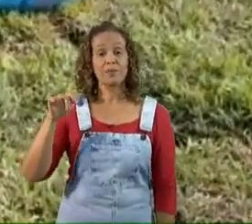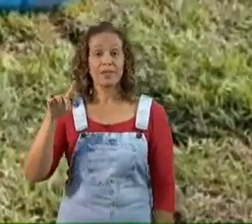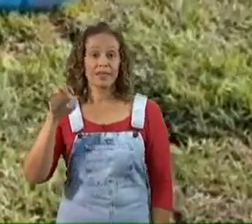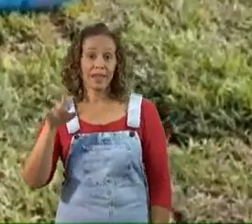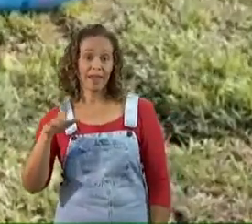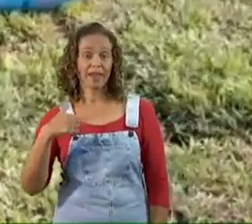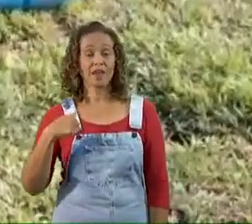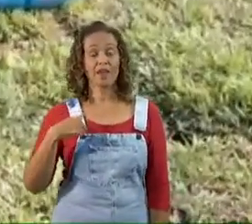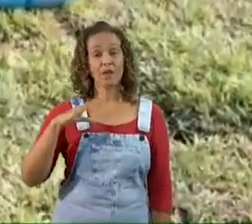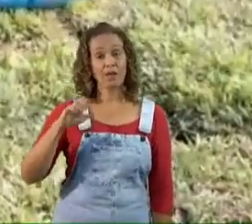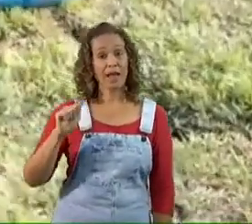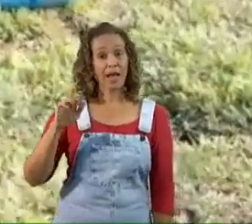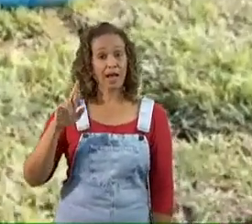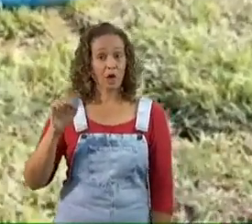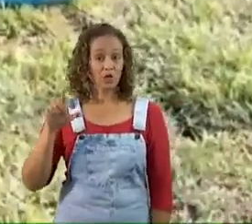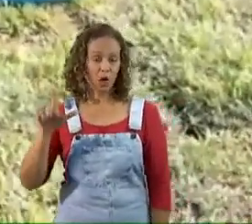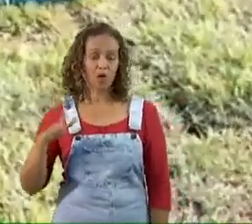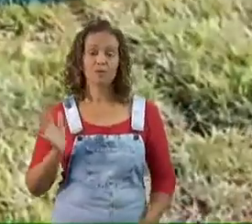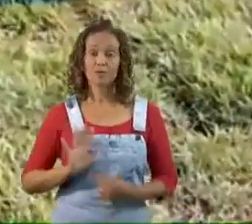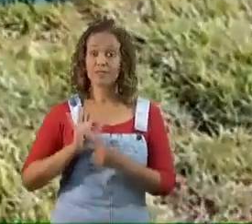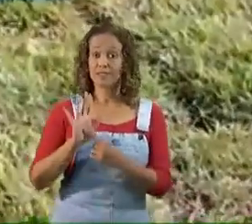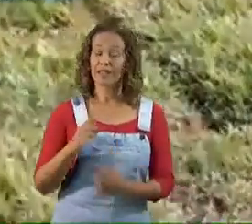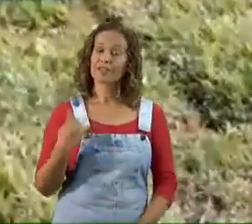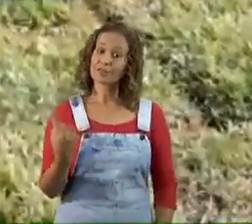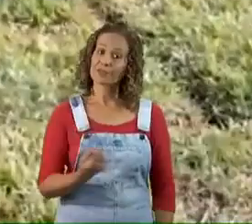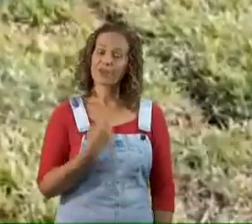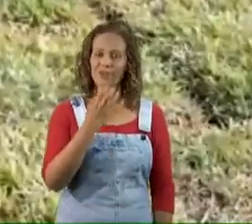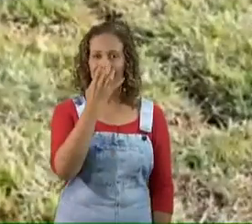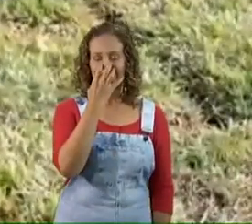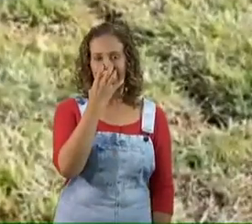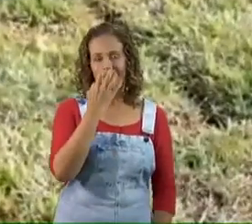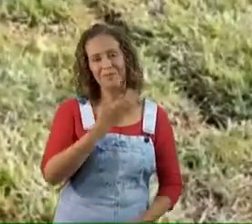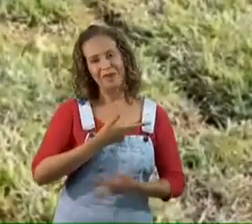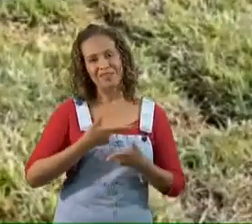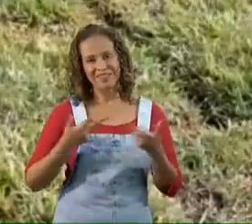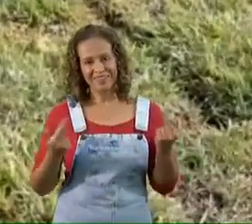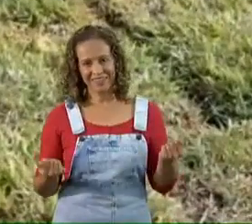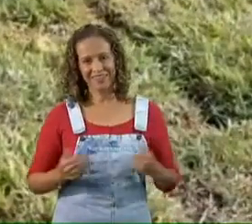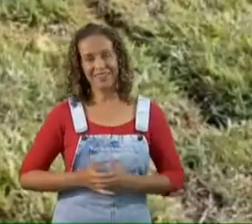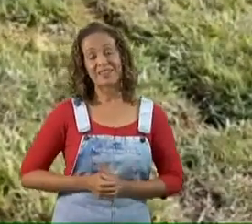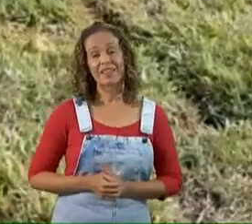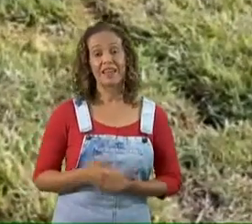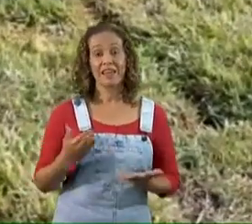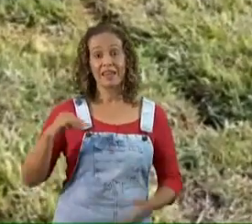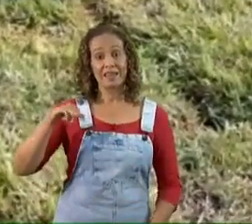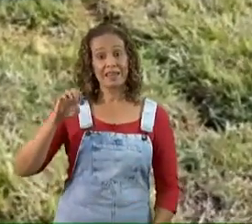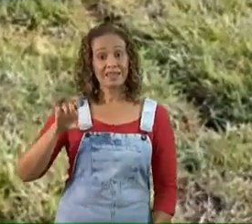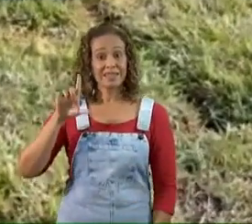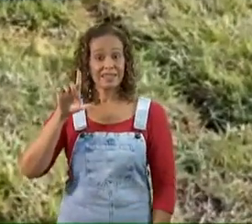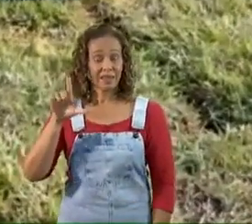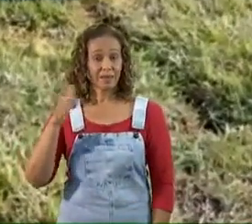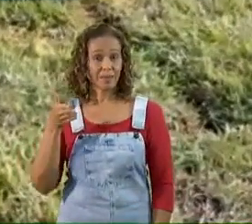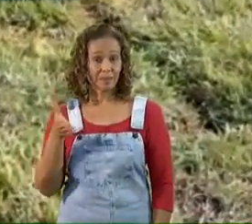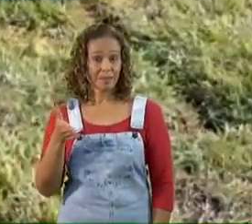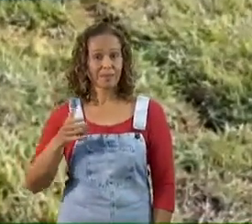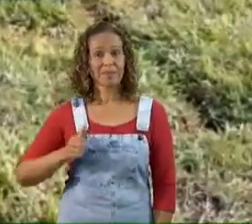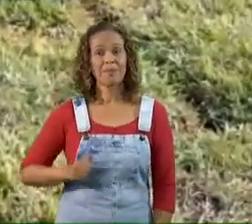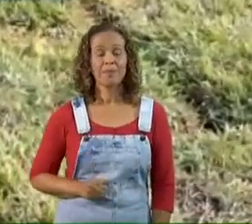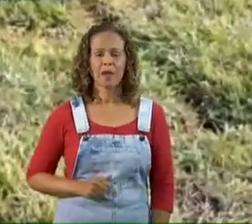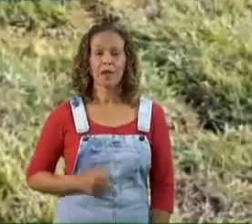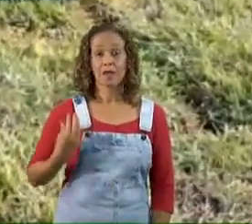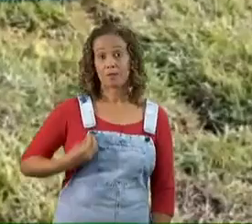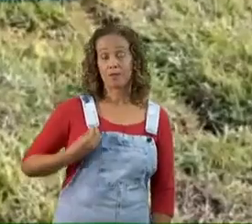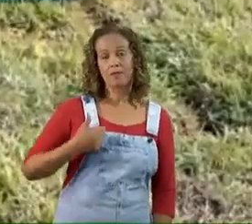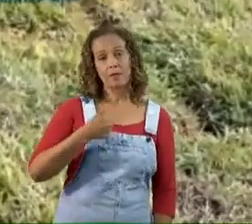nome é Carolina. E hoje nós vamos apresentar os nossos animaizinhos. Essa daqui é a Mel. Ela é um pinche, ele pode viver de 12 a